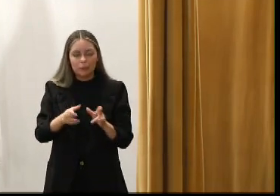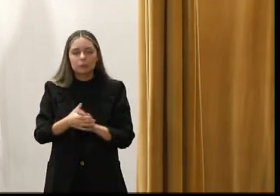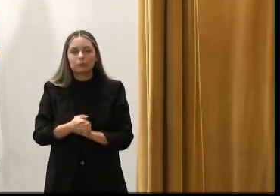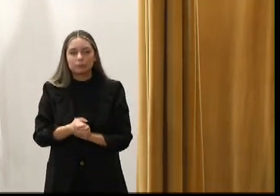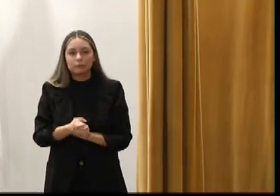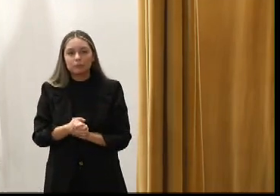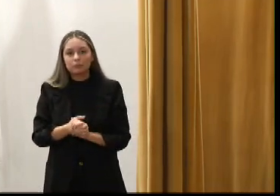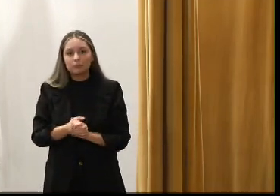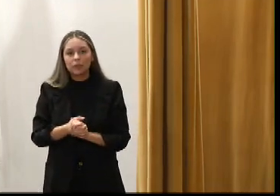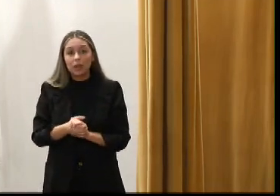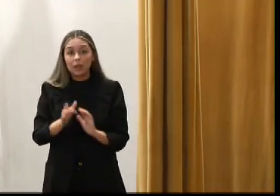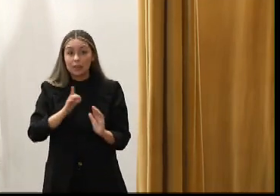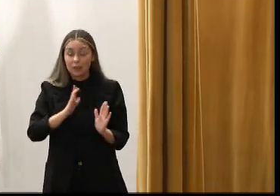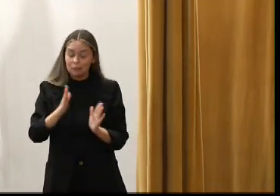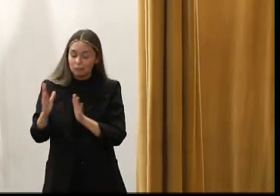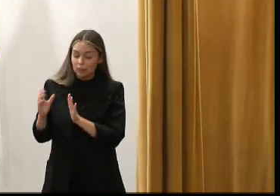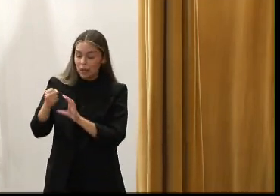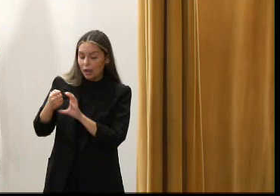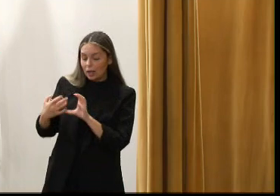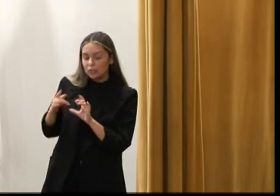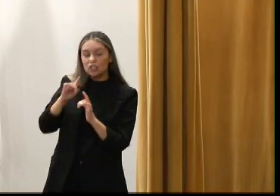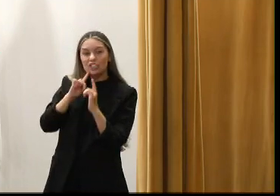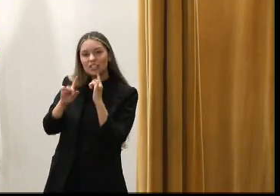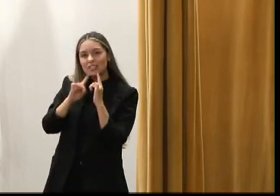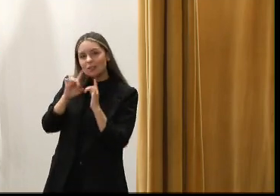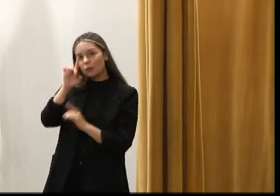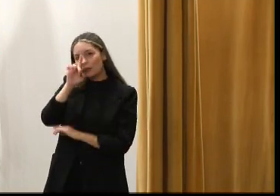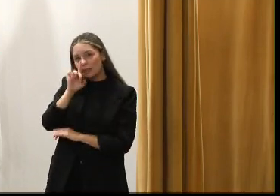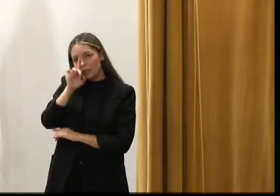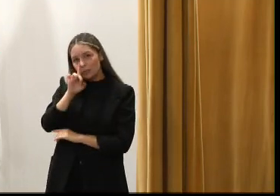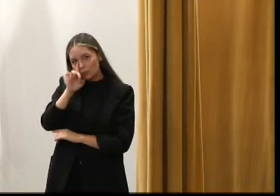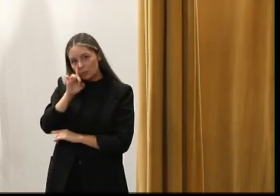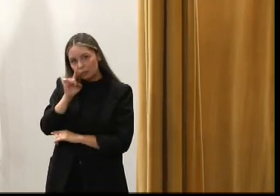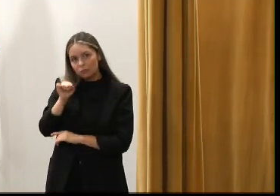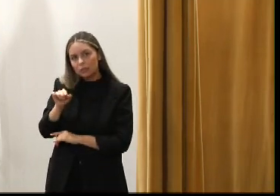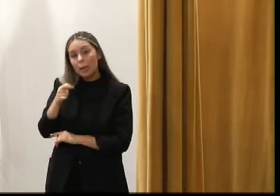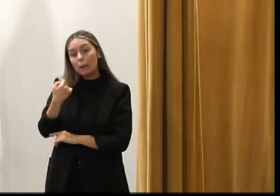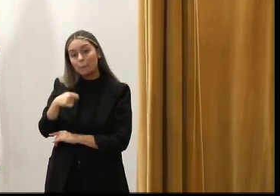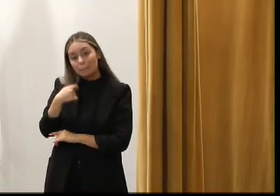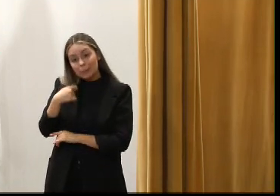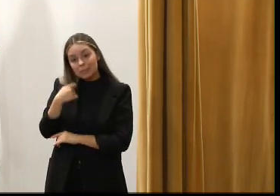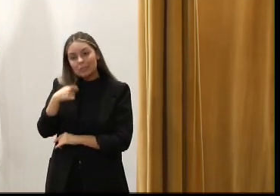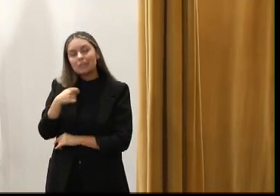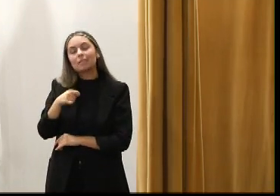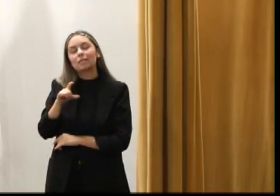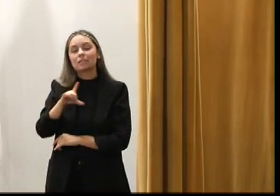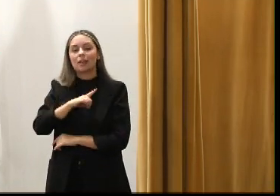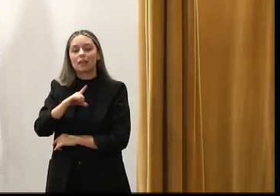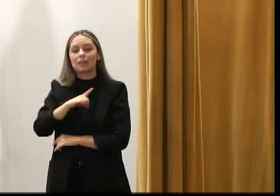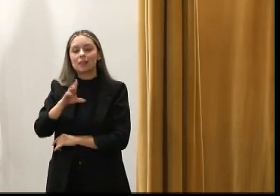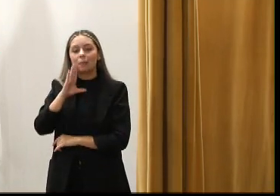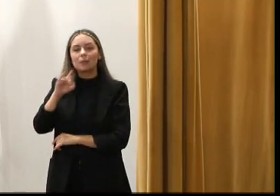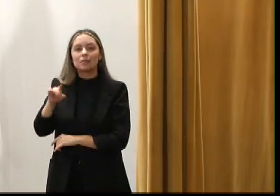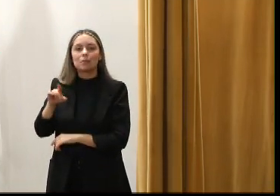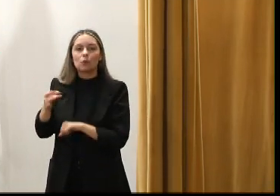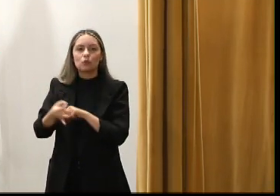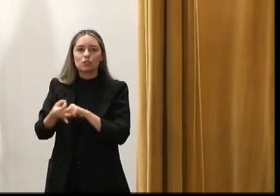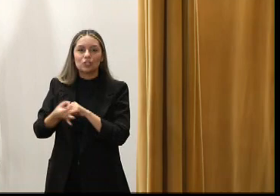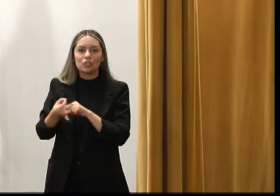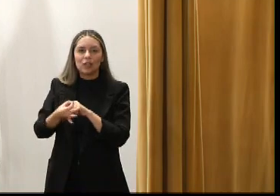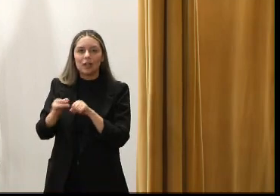De outro lado, eu tenho a gestão de risco, que passa a ter que ser uma premissa para o direito e